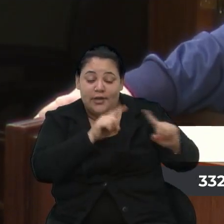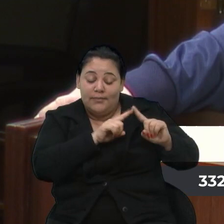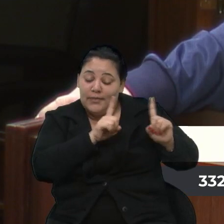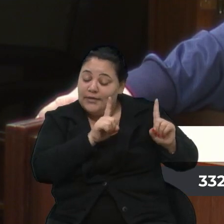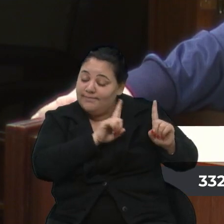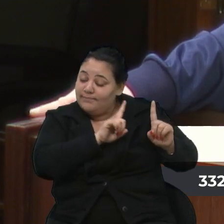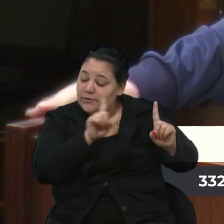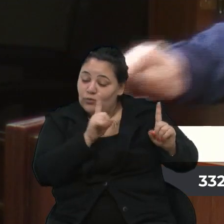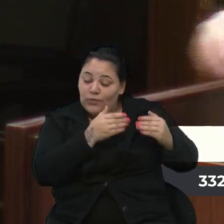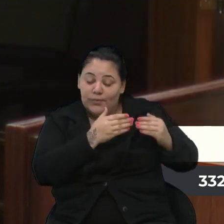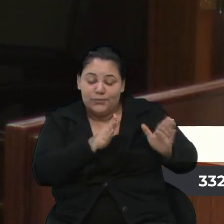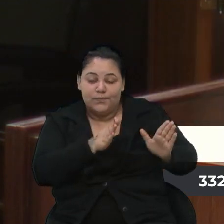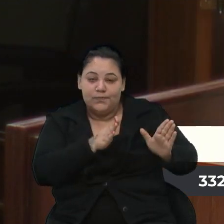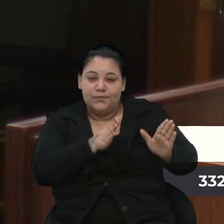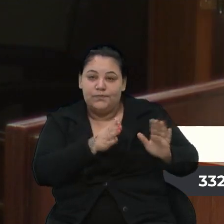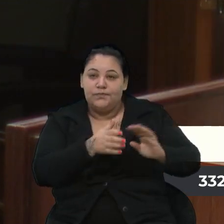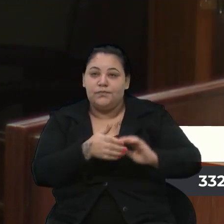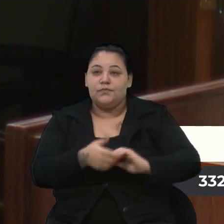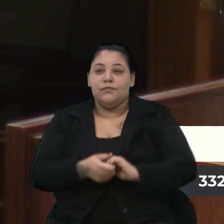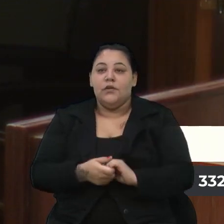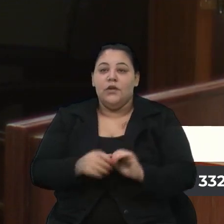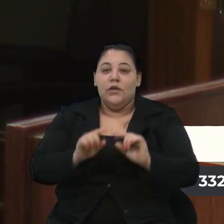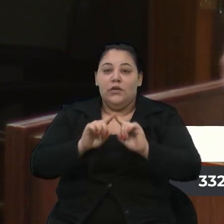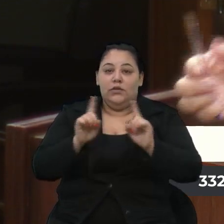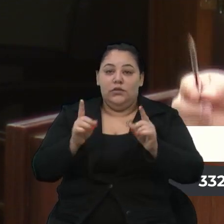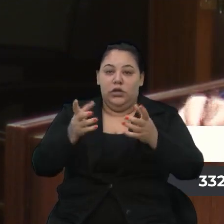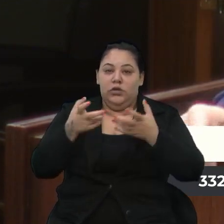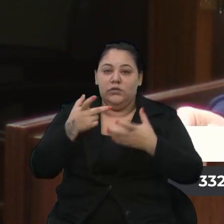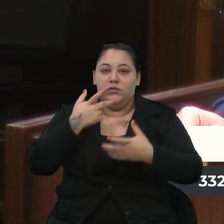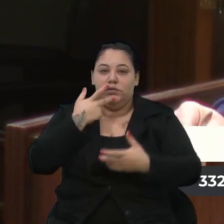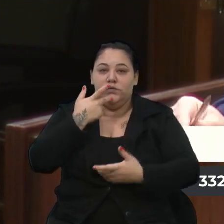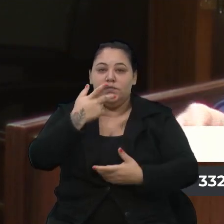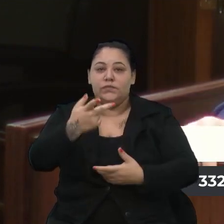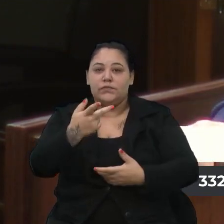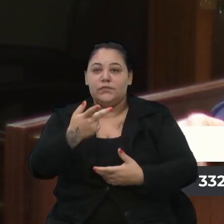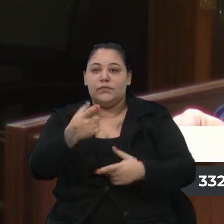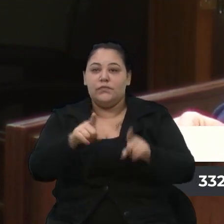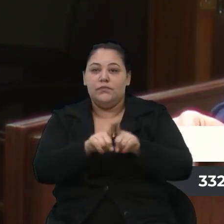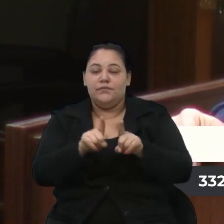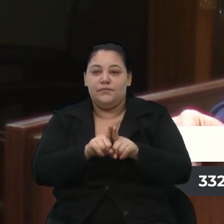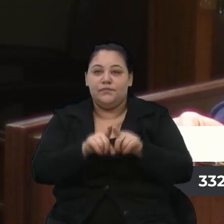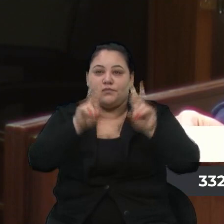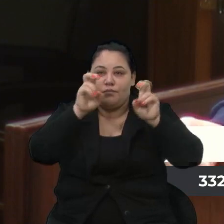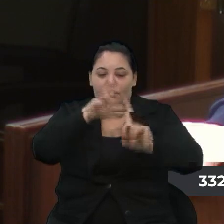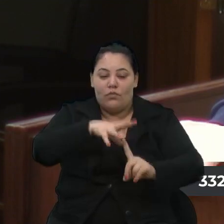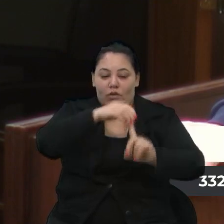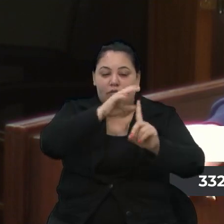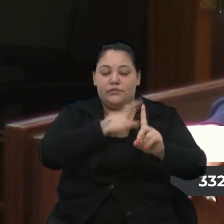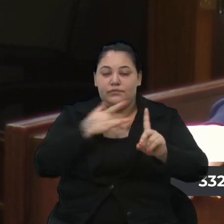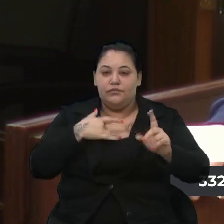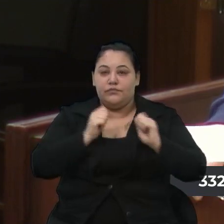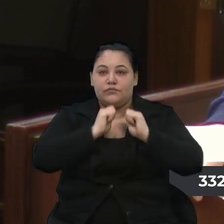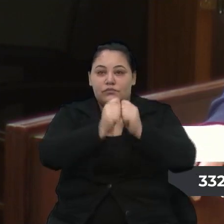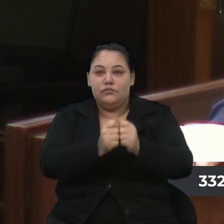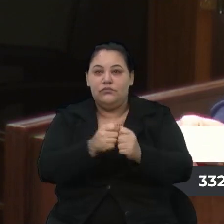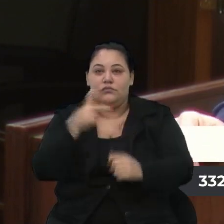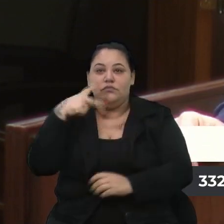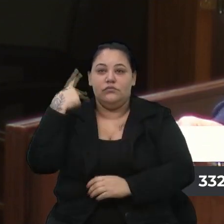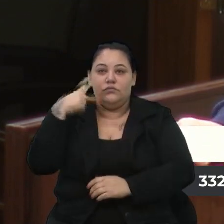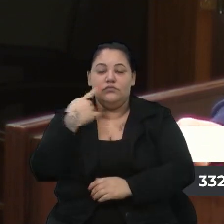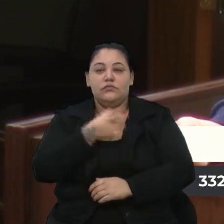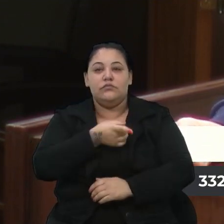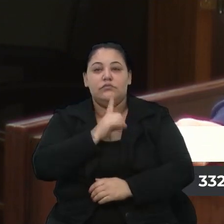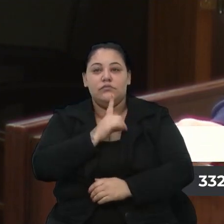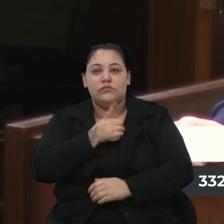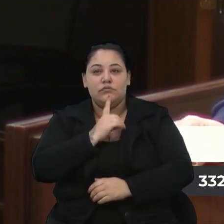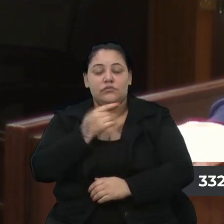aberto. Mas eu quero dizer também que a pauta principal ali é a CPI da Saúde, através do vereador Alberto